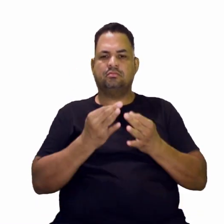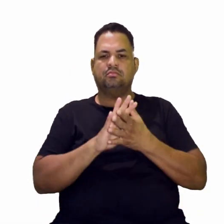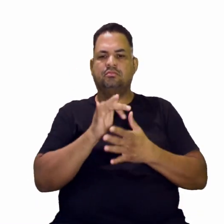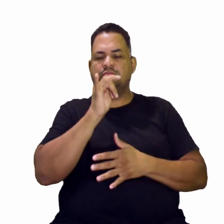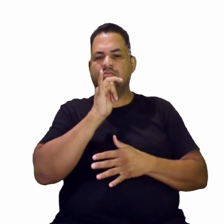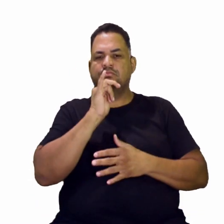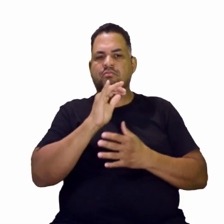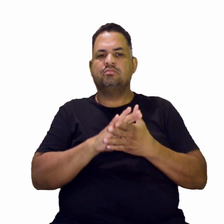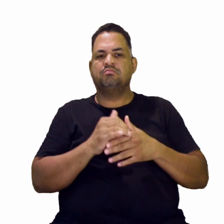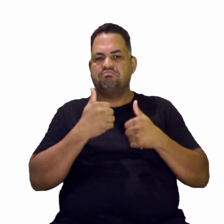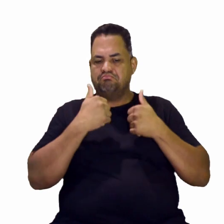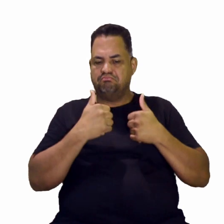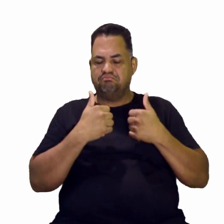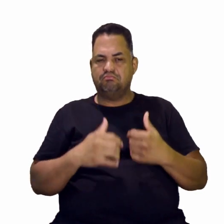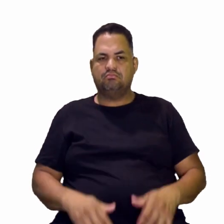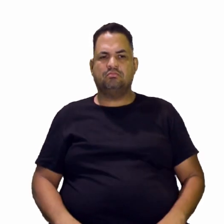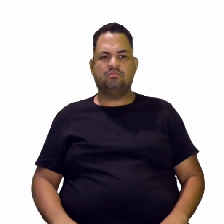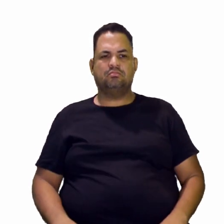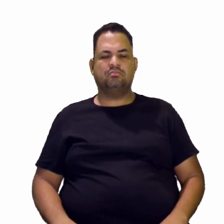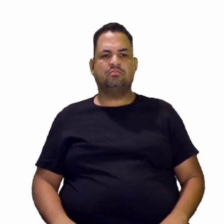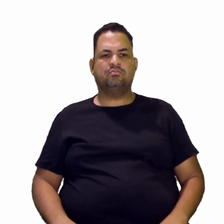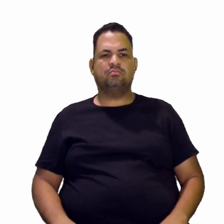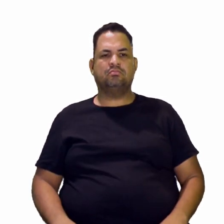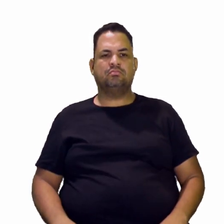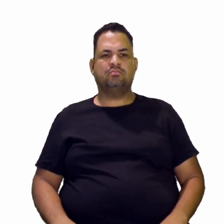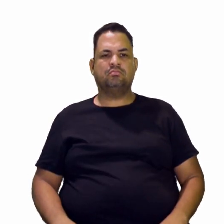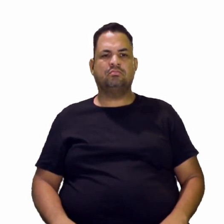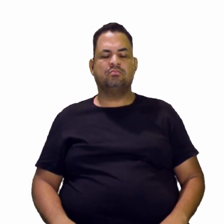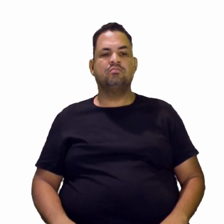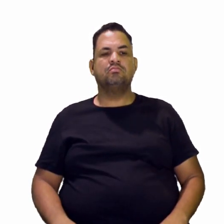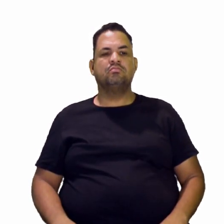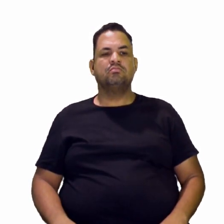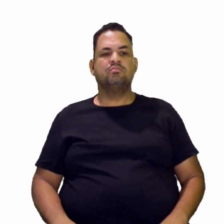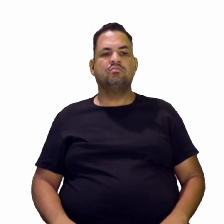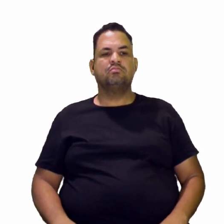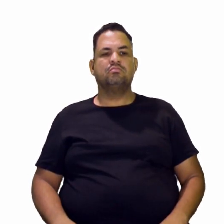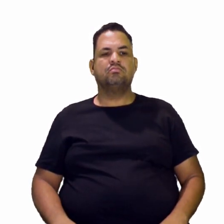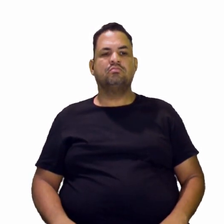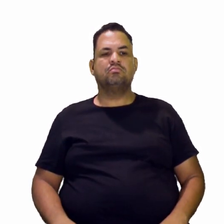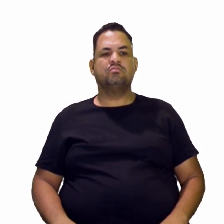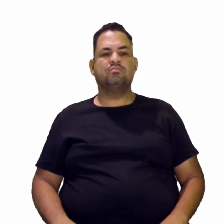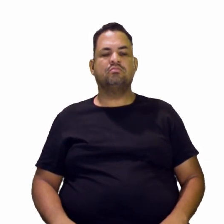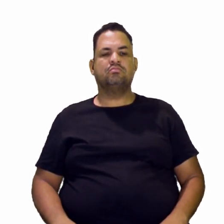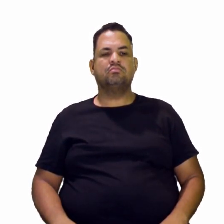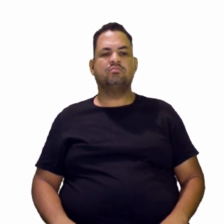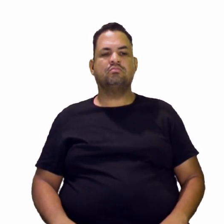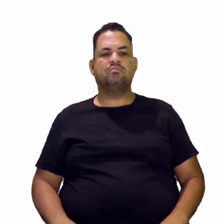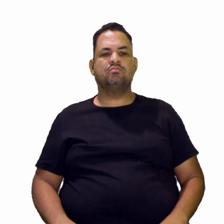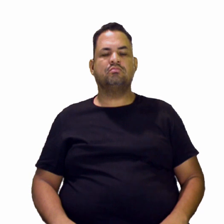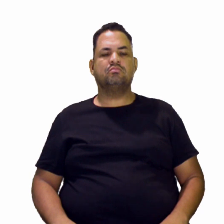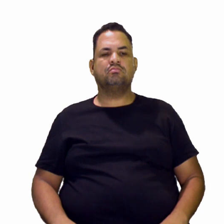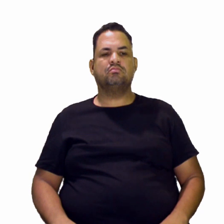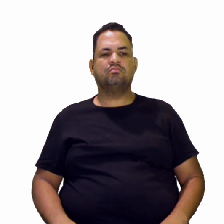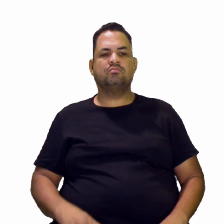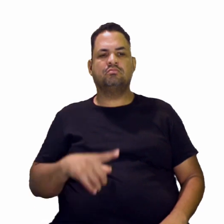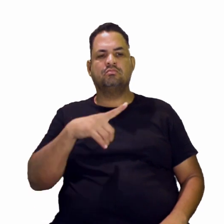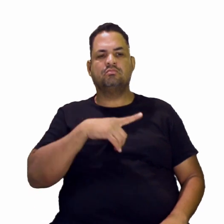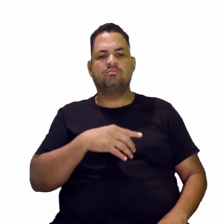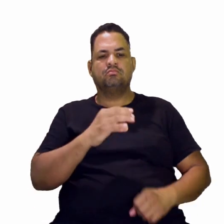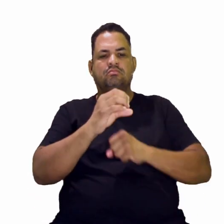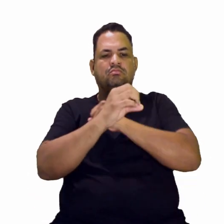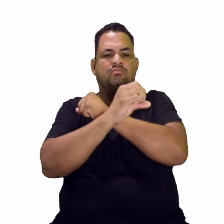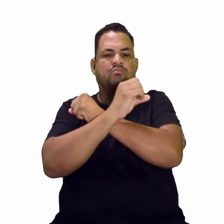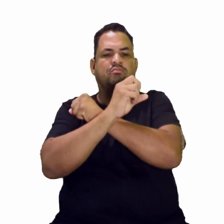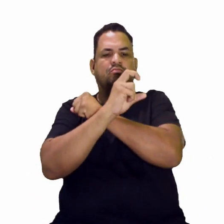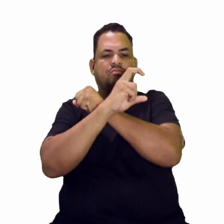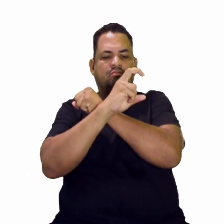exemplificar bem o que eu estava explicando. Então, vejamos alguns exemplos. A